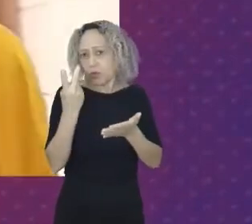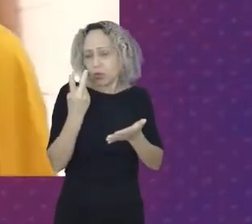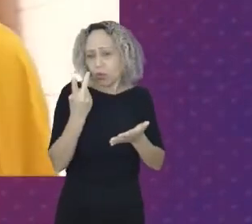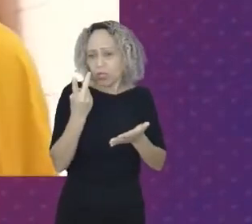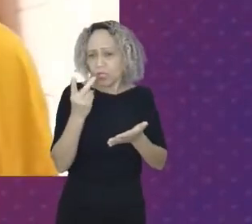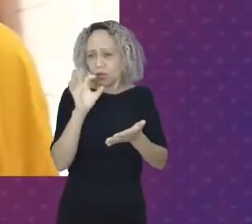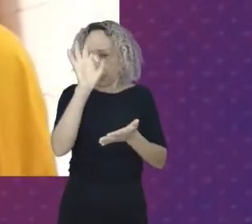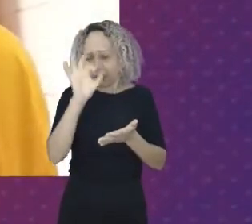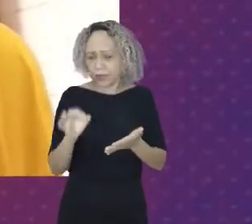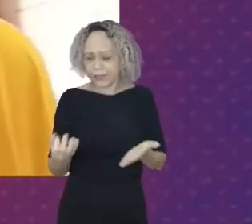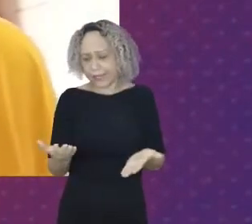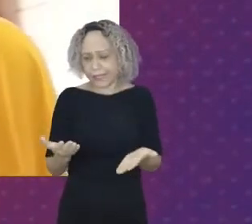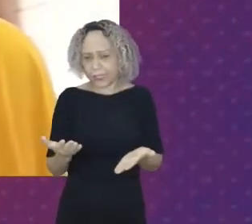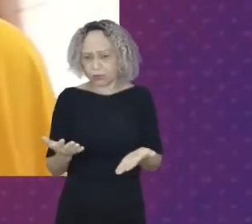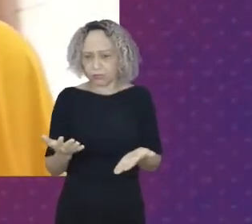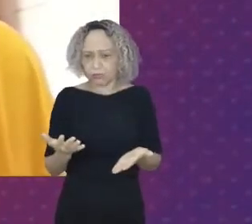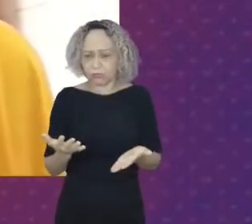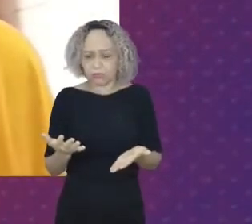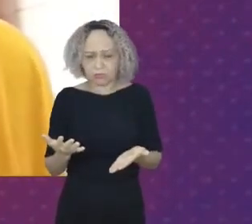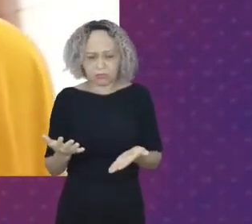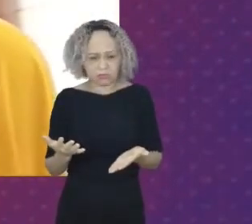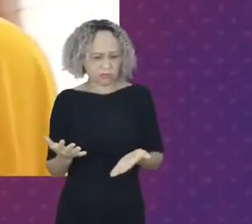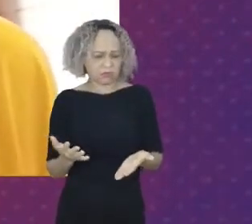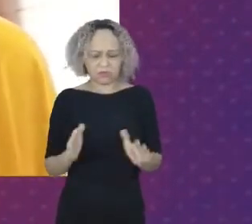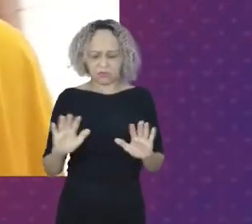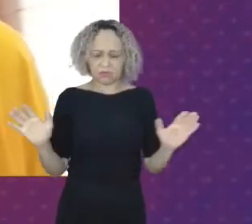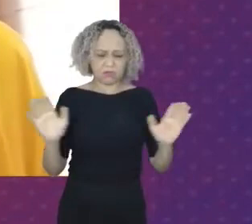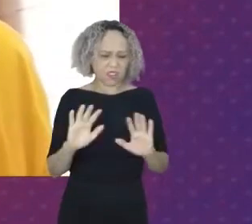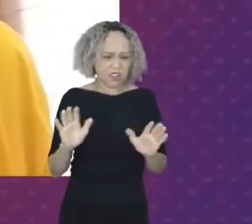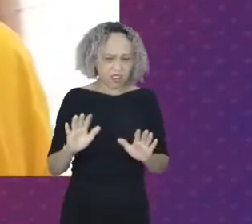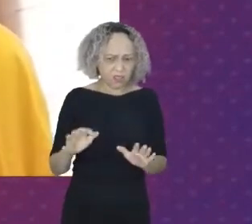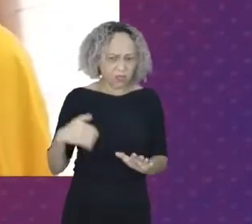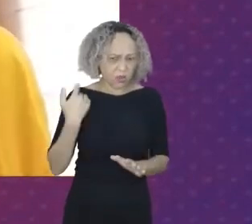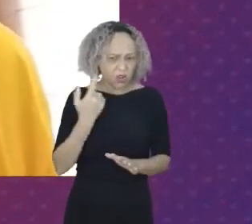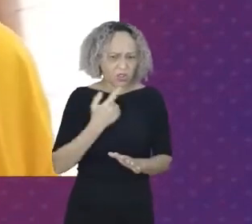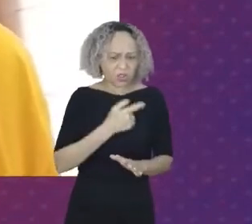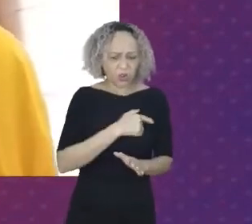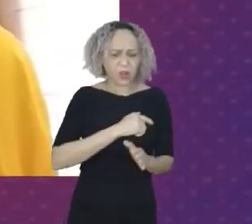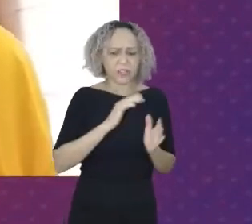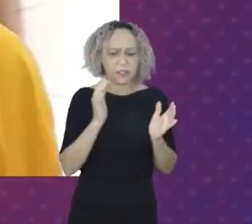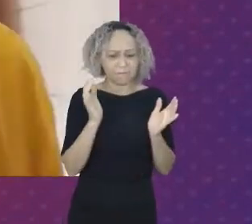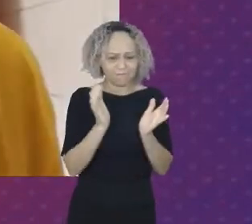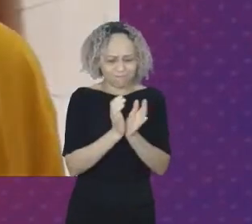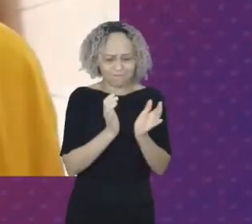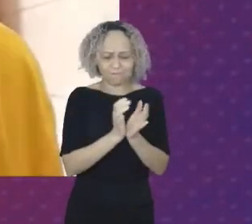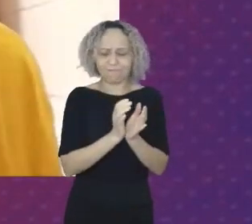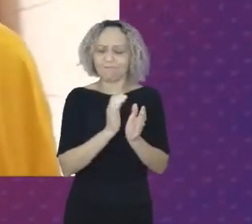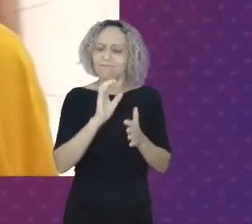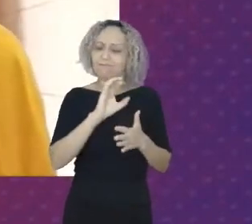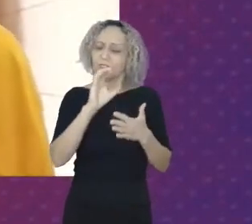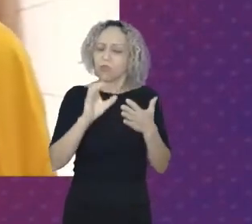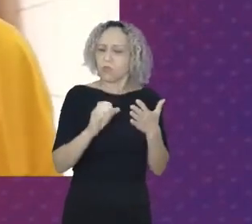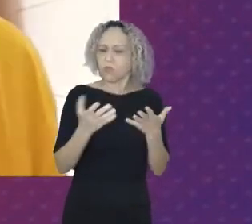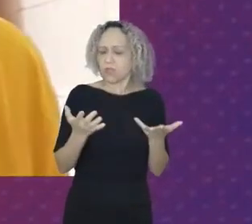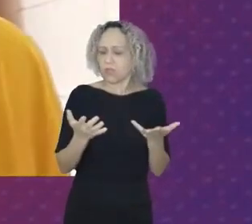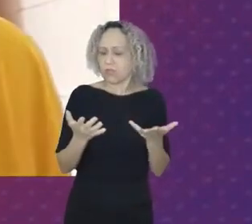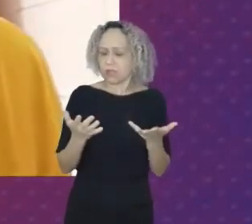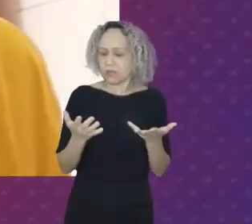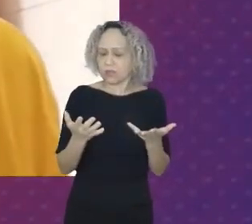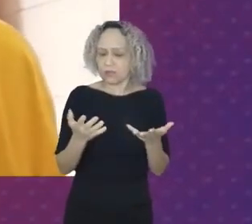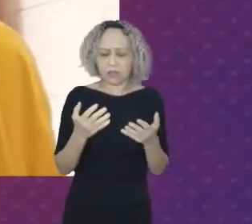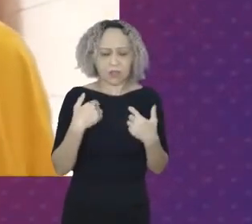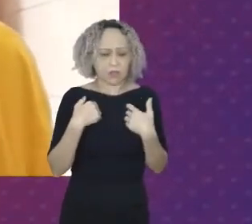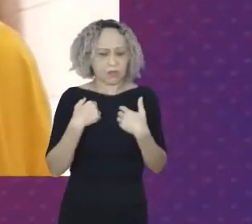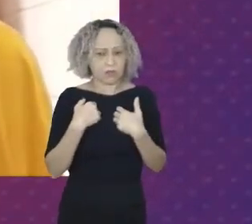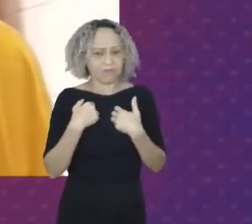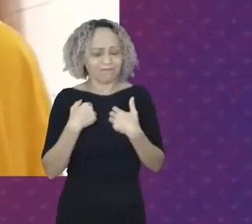a categoria que disseram, não, nós não aceitamos só 2%. Isso é desigual em relação às demais categorias. Aí o que